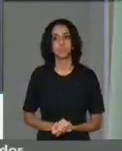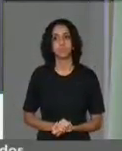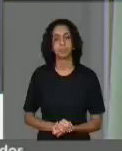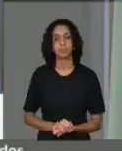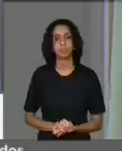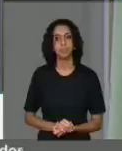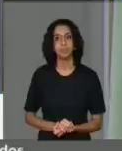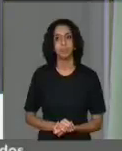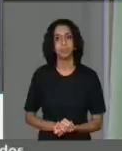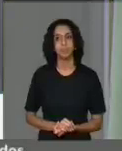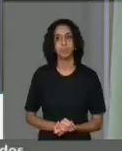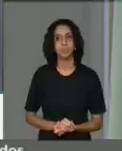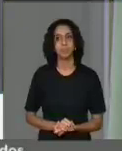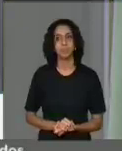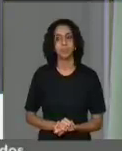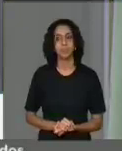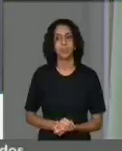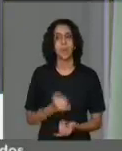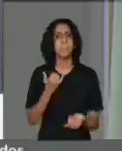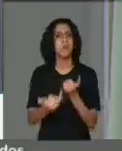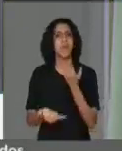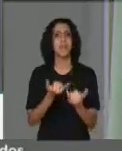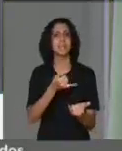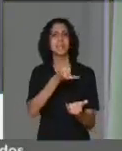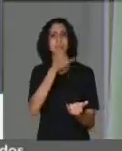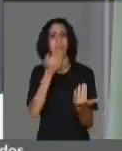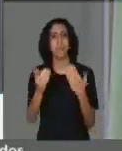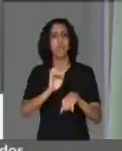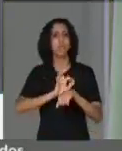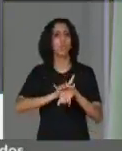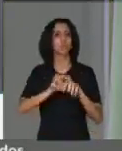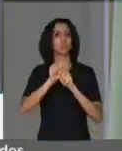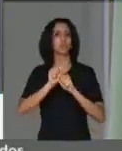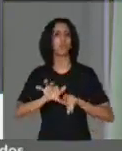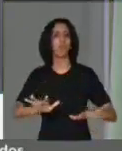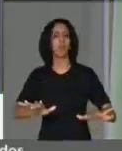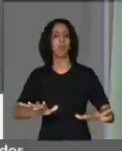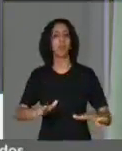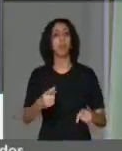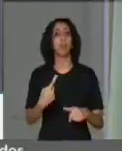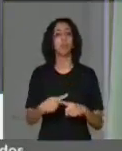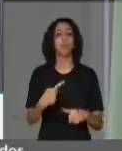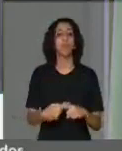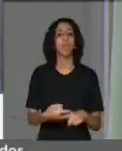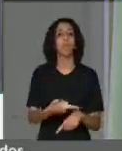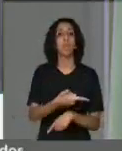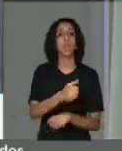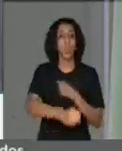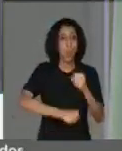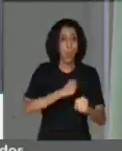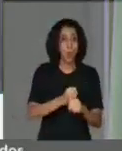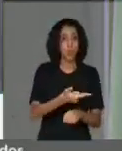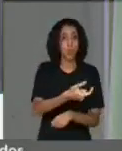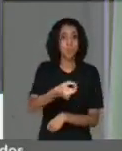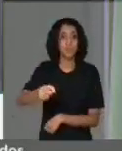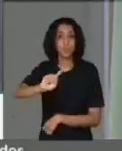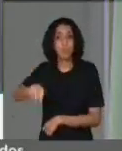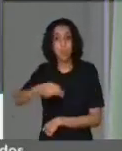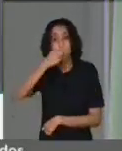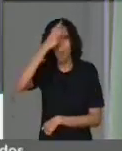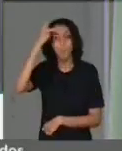são praticamente de epidemia. Nós temos 200 mil afastamentos por ano, números